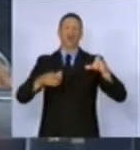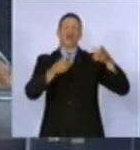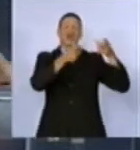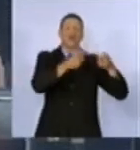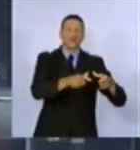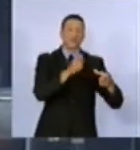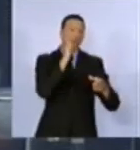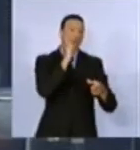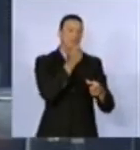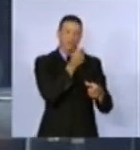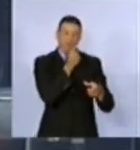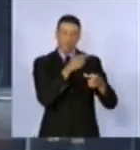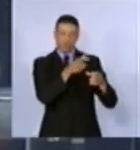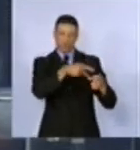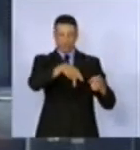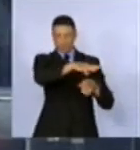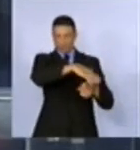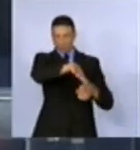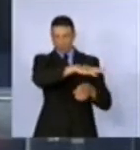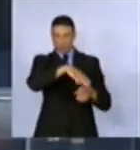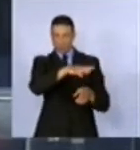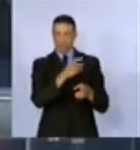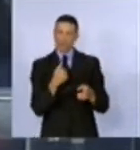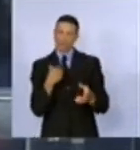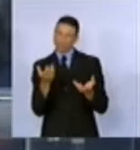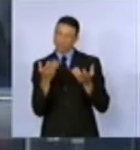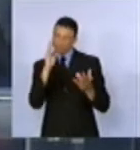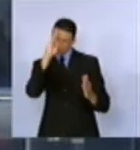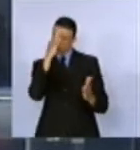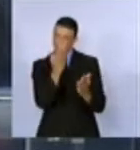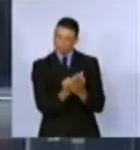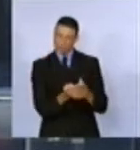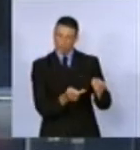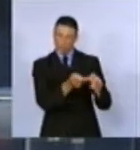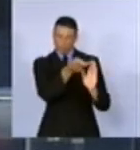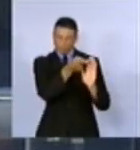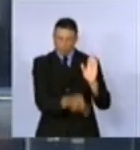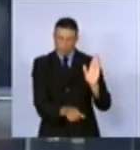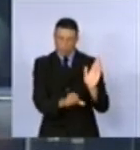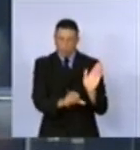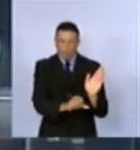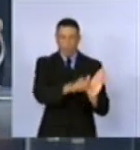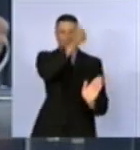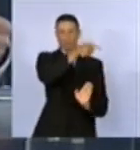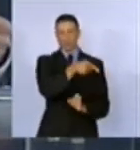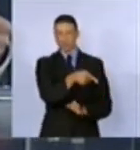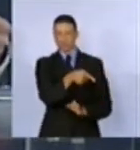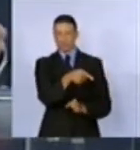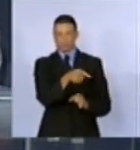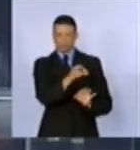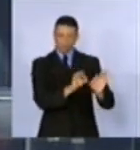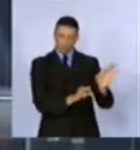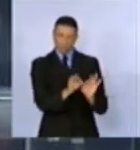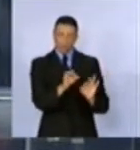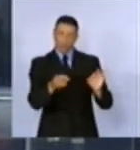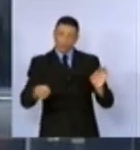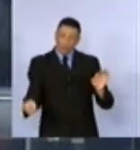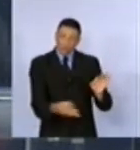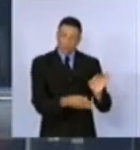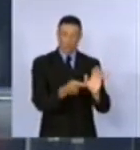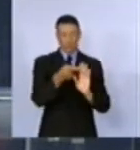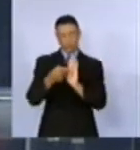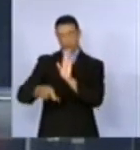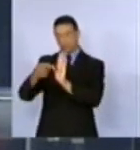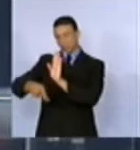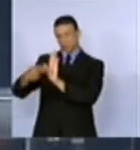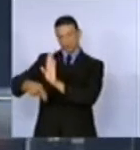Alagoas e nós acreditamos que a partir do Sucesso nesse primeiro projeto a gente tem aí uma fileira de novos